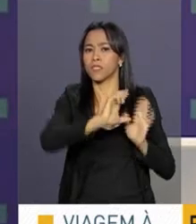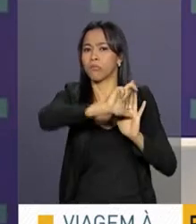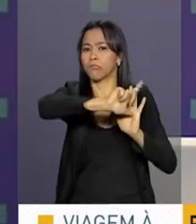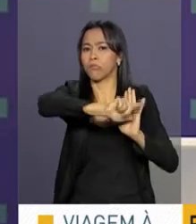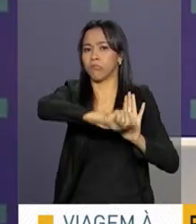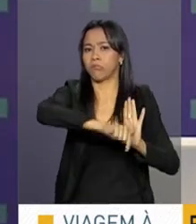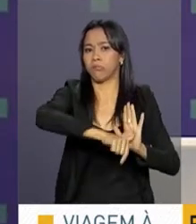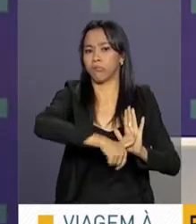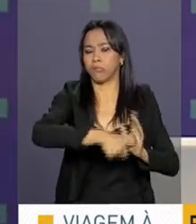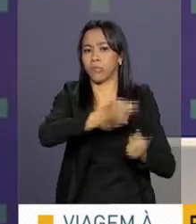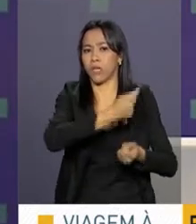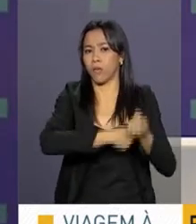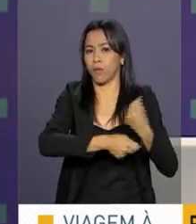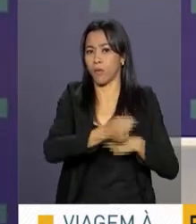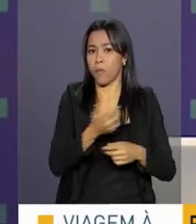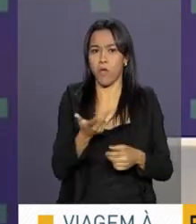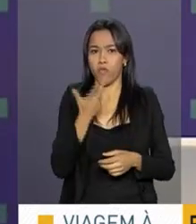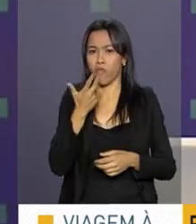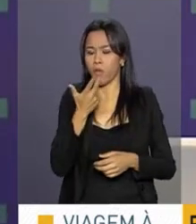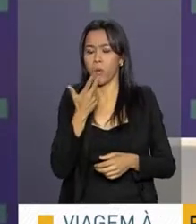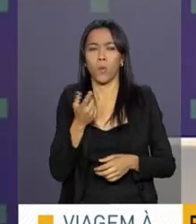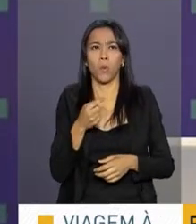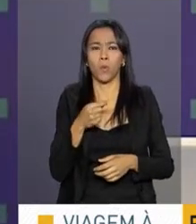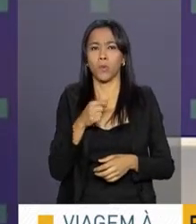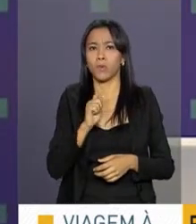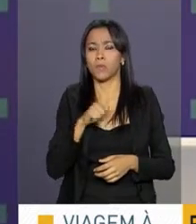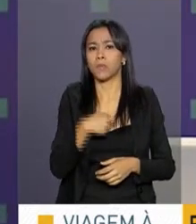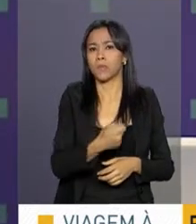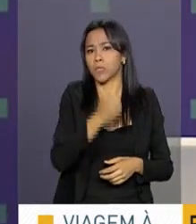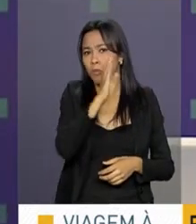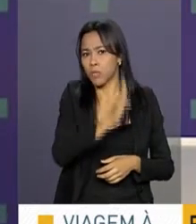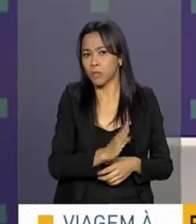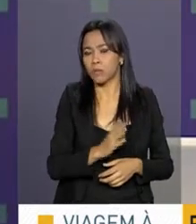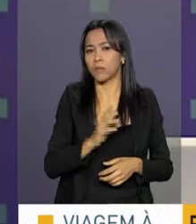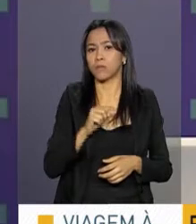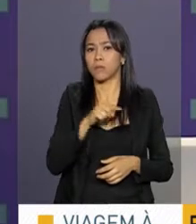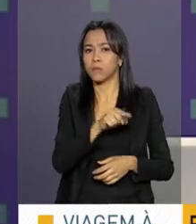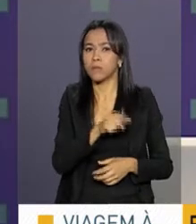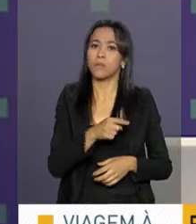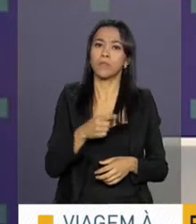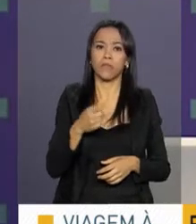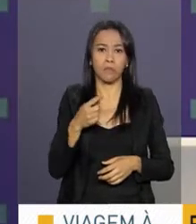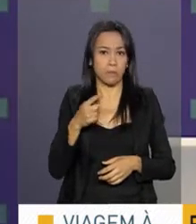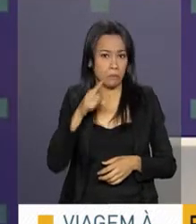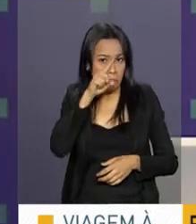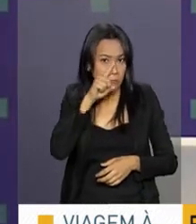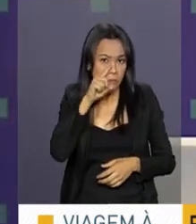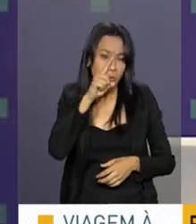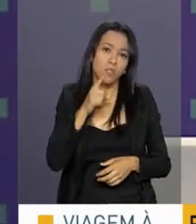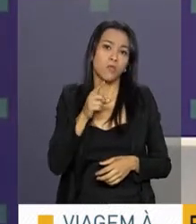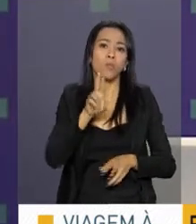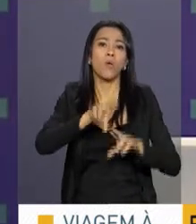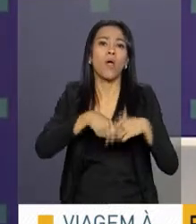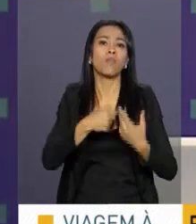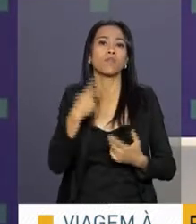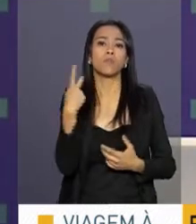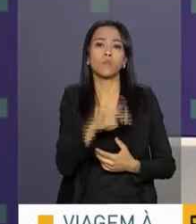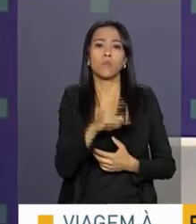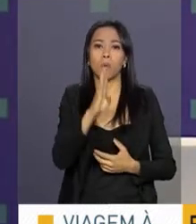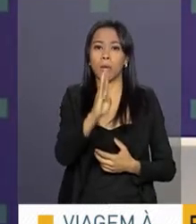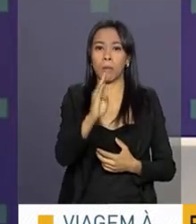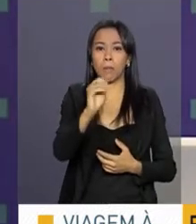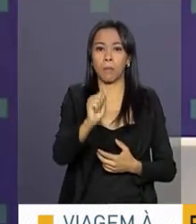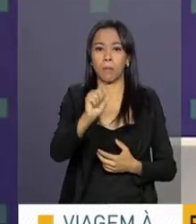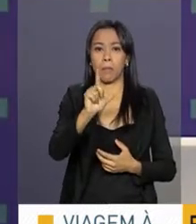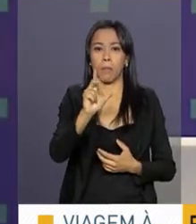algum se falou em qualquer risco do ponto de vista da balança externa do país. Comparando